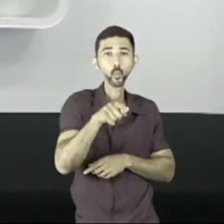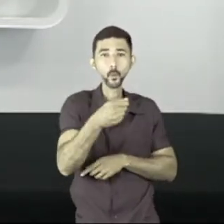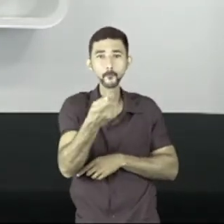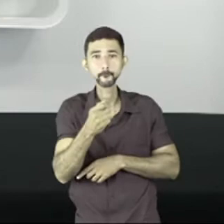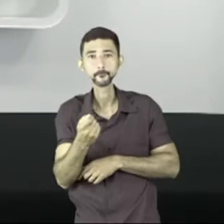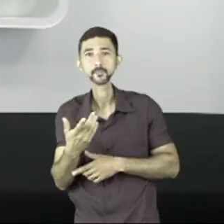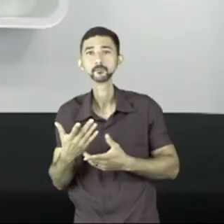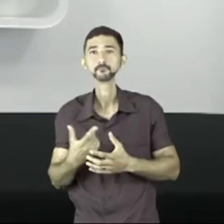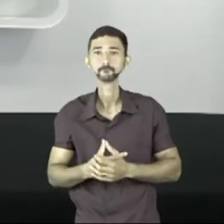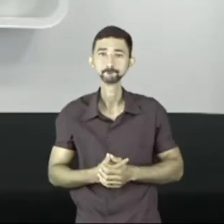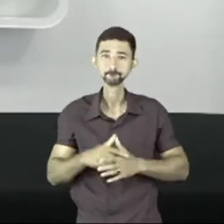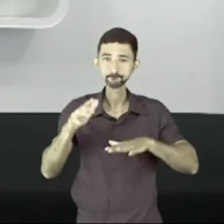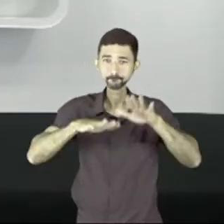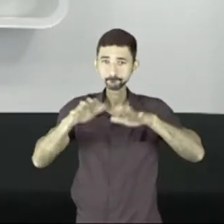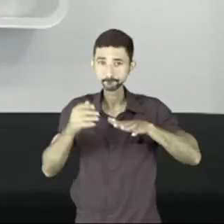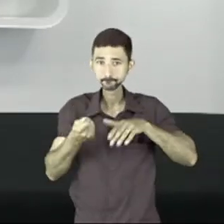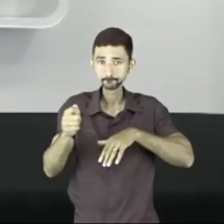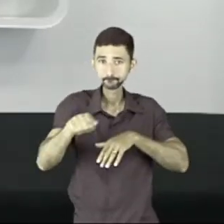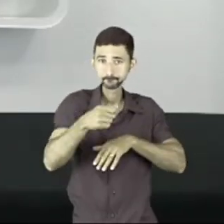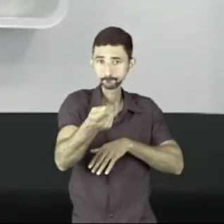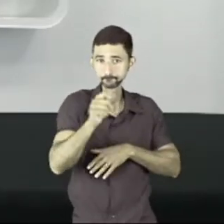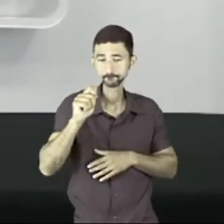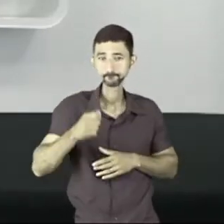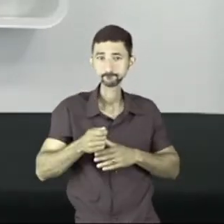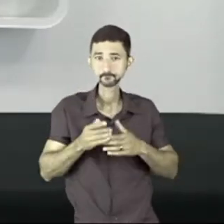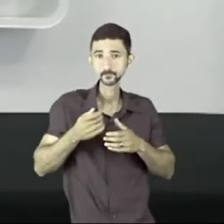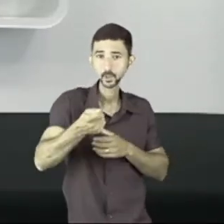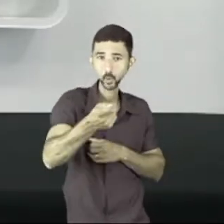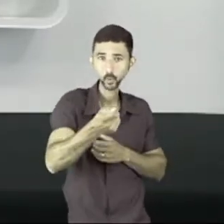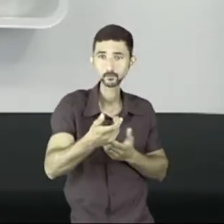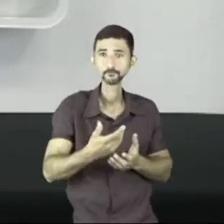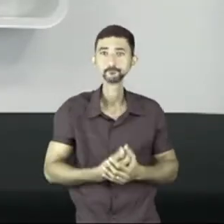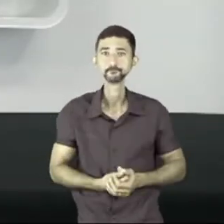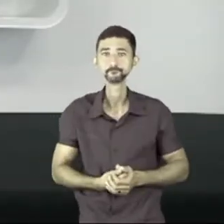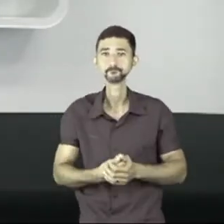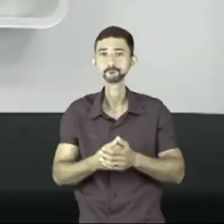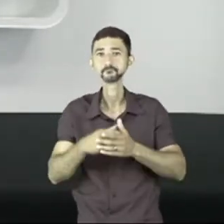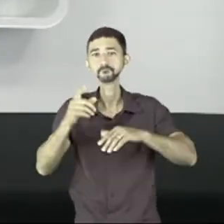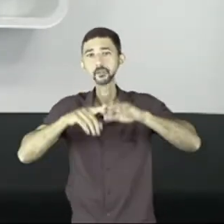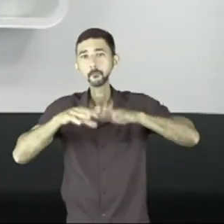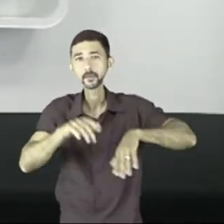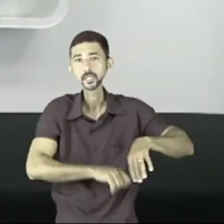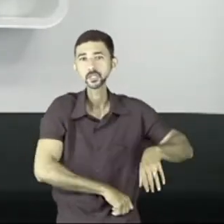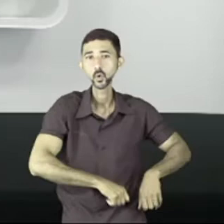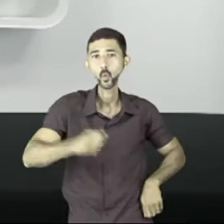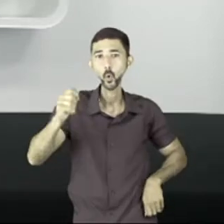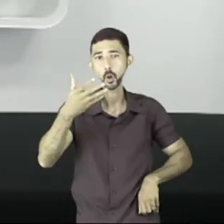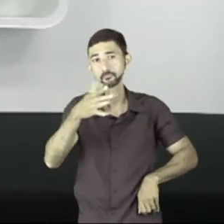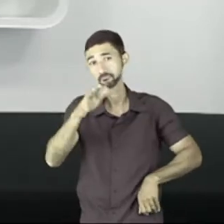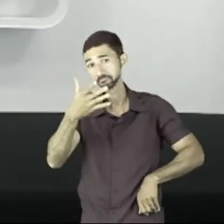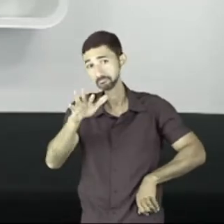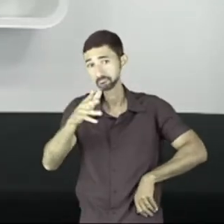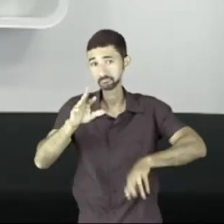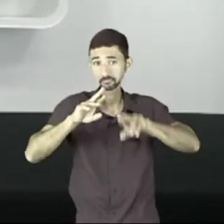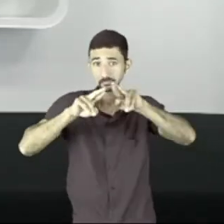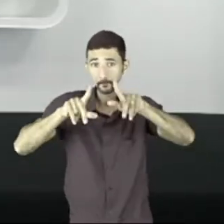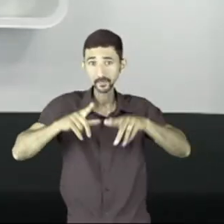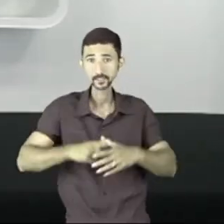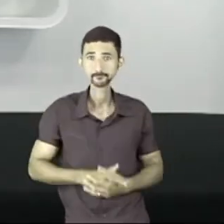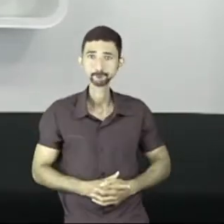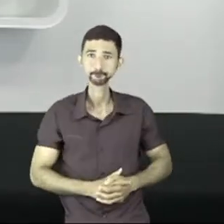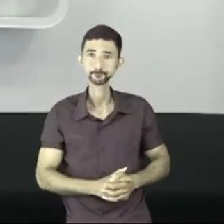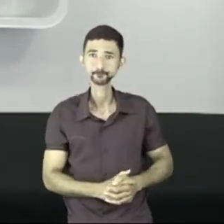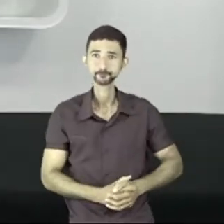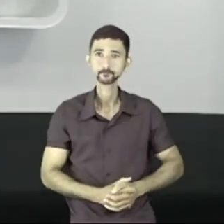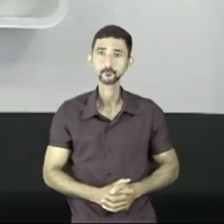ser dados com esses implementos, com o sabre, com a espada ou com o florete. Então vamos